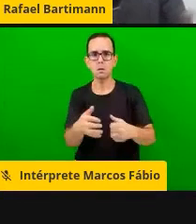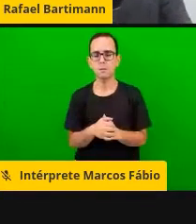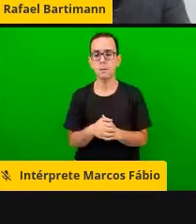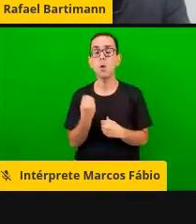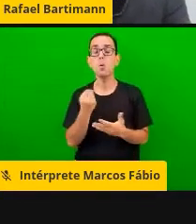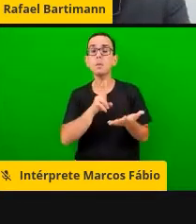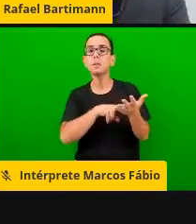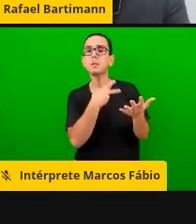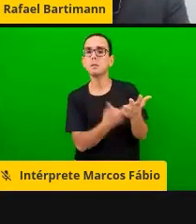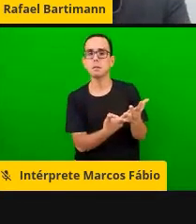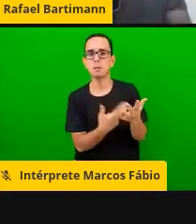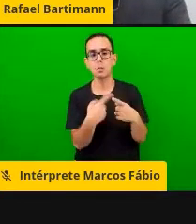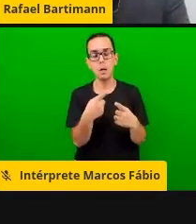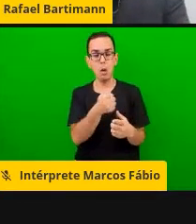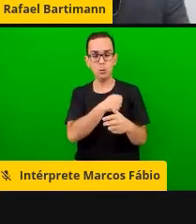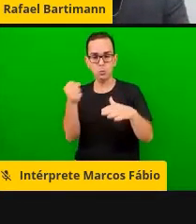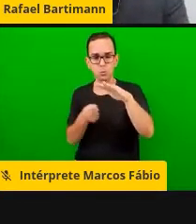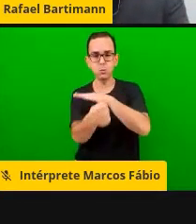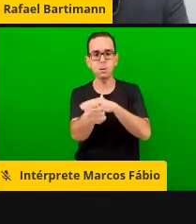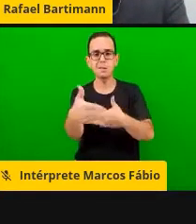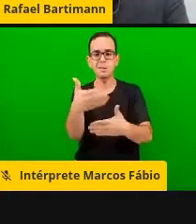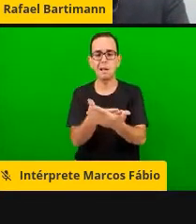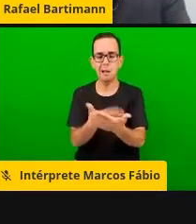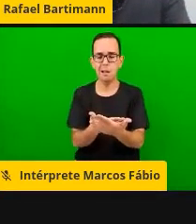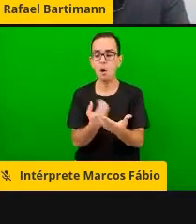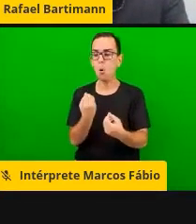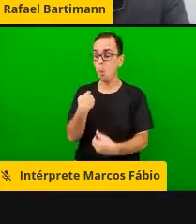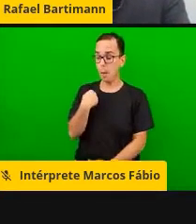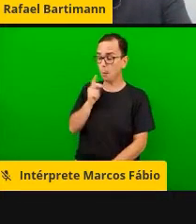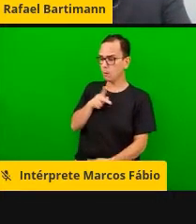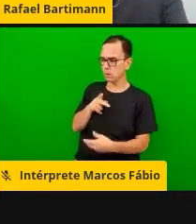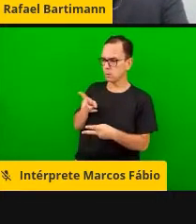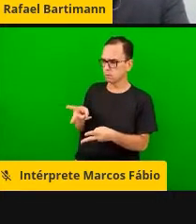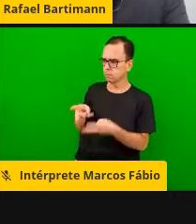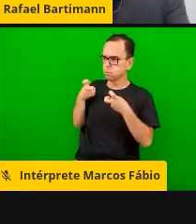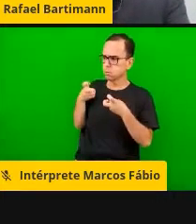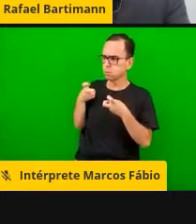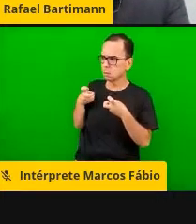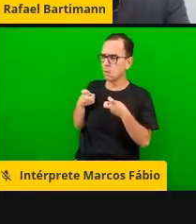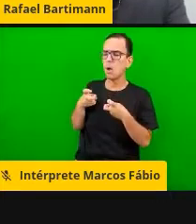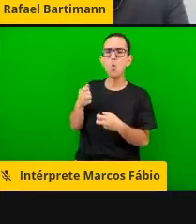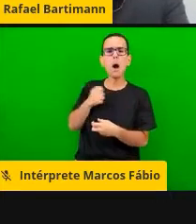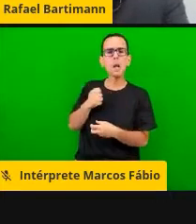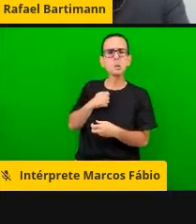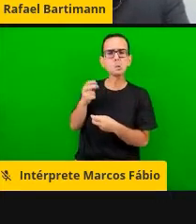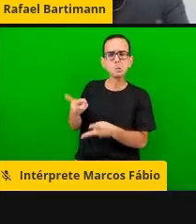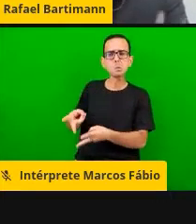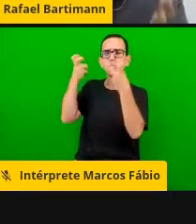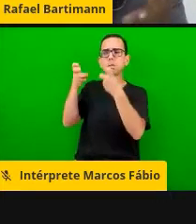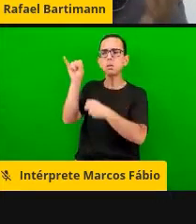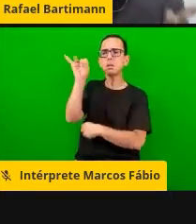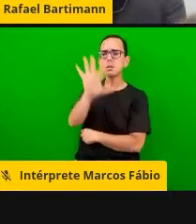Porque o aluno leva isso para dentro da sala de aula. Como você vai lidar com isso? Em geral, os alunos consomem imagens. Isso a gente